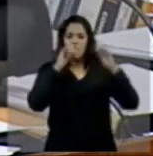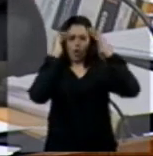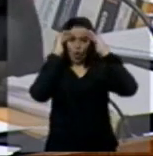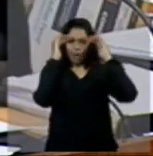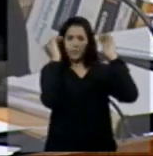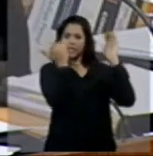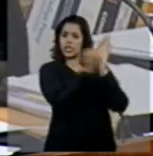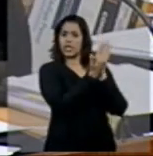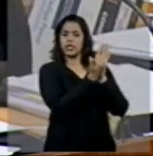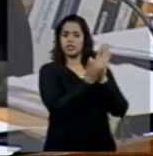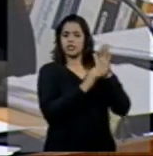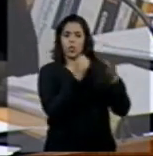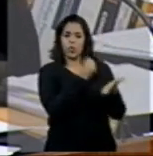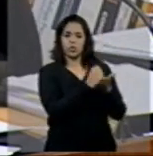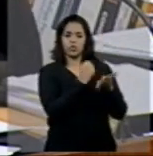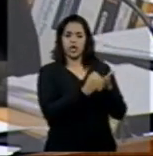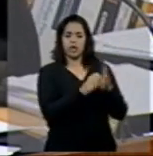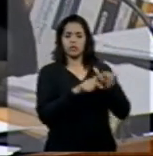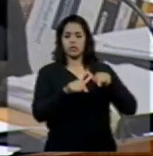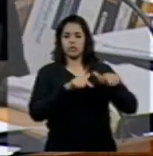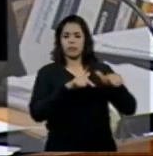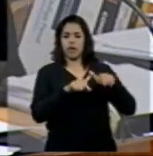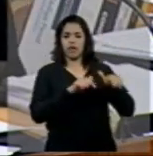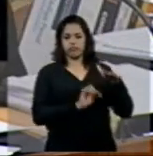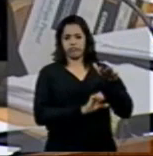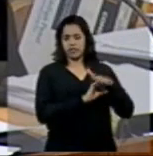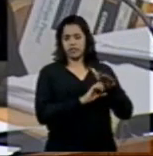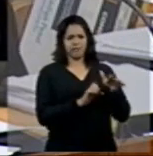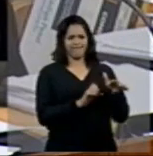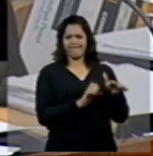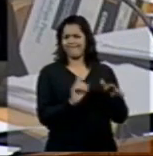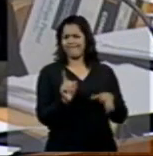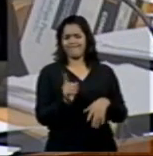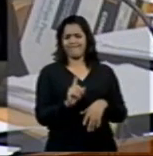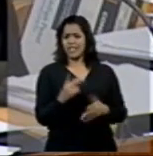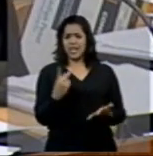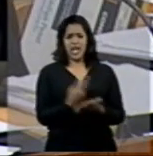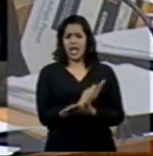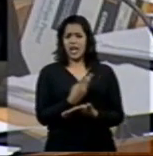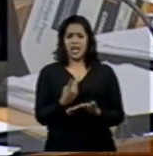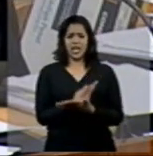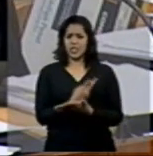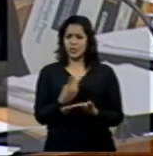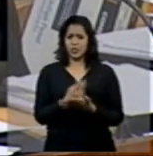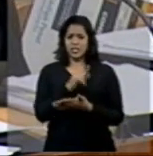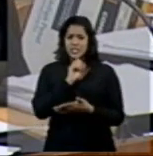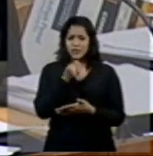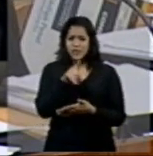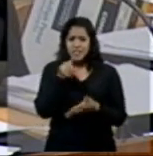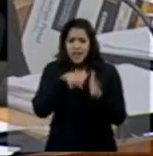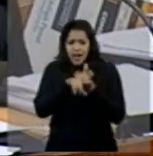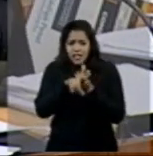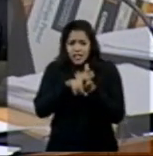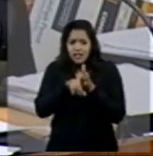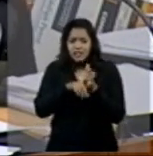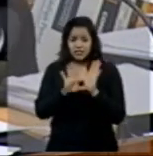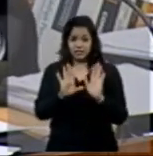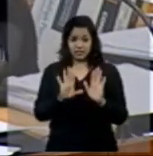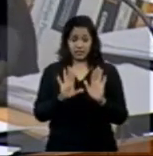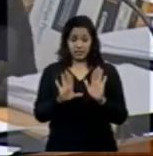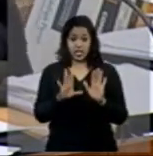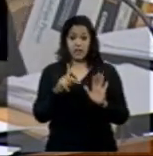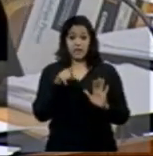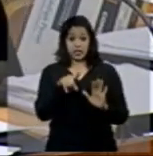subordinado mediante o tradicional contrato de trabalho. Esse é um erro que se faz na análise. A